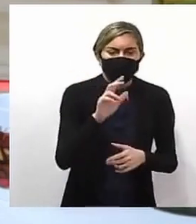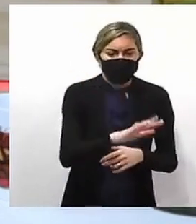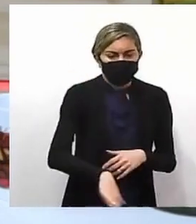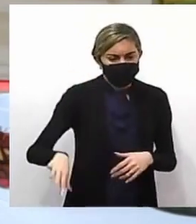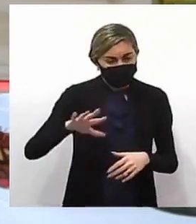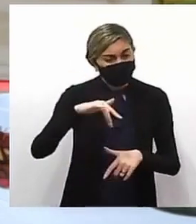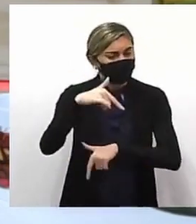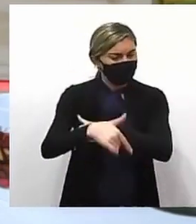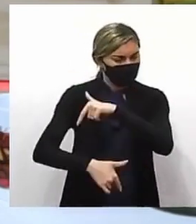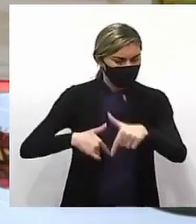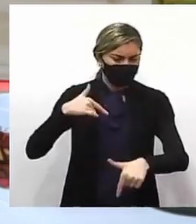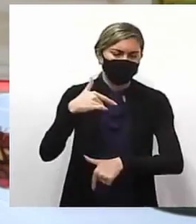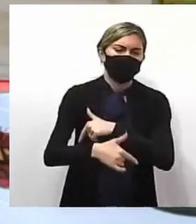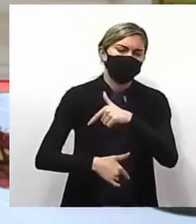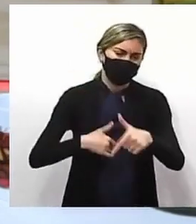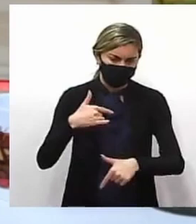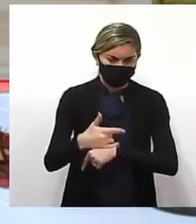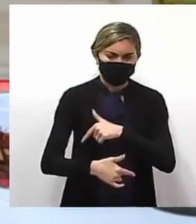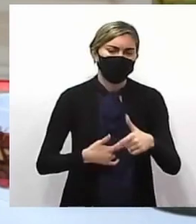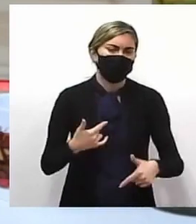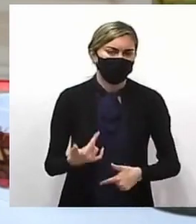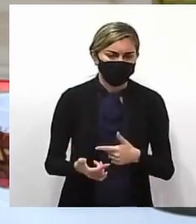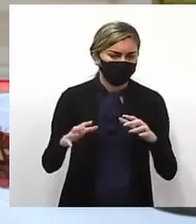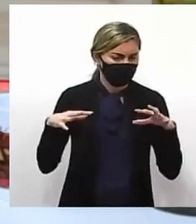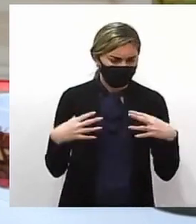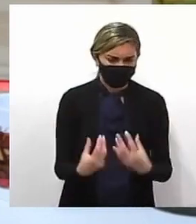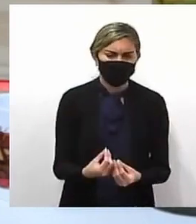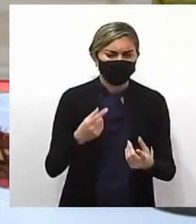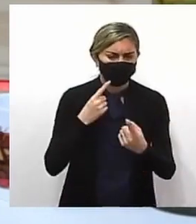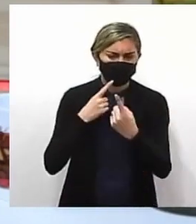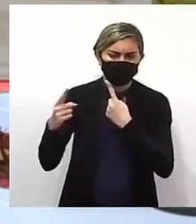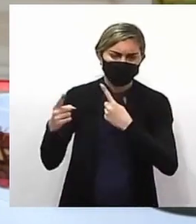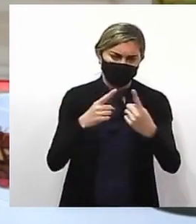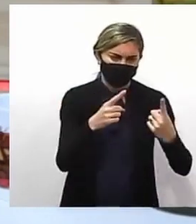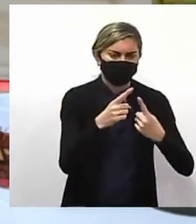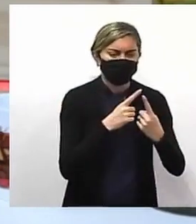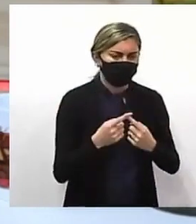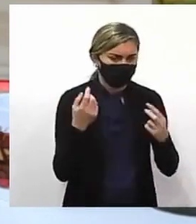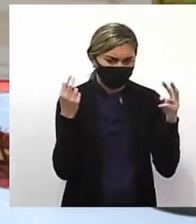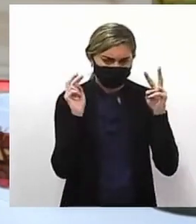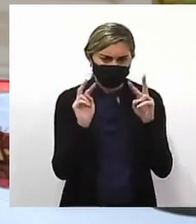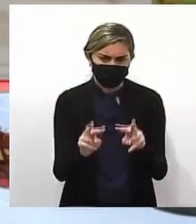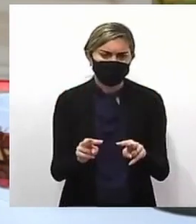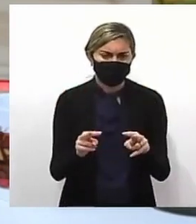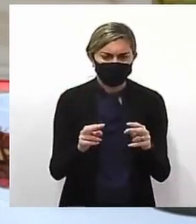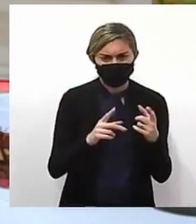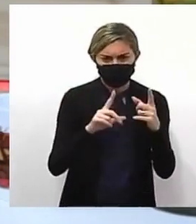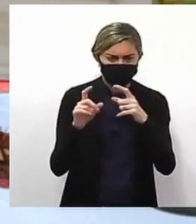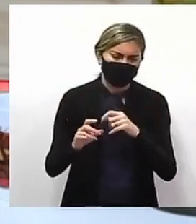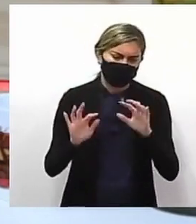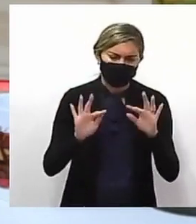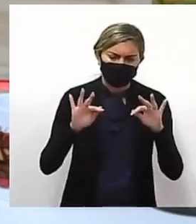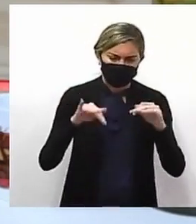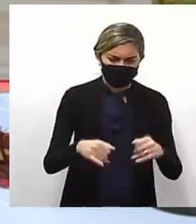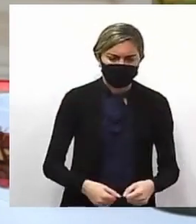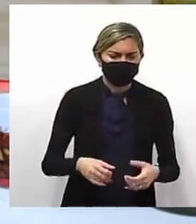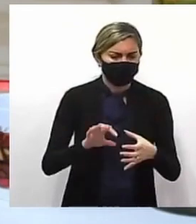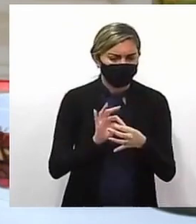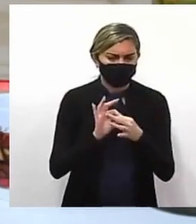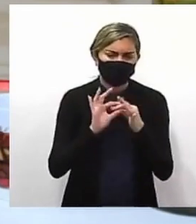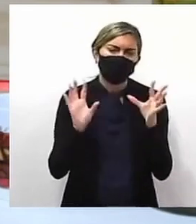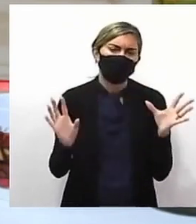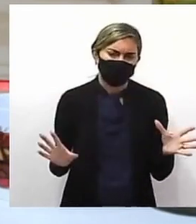estão trabalhando em total diálogo. Então, ver aquelas imagens no final me